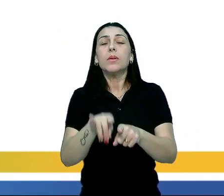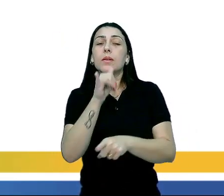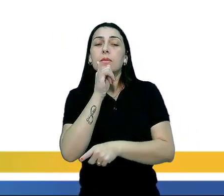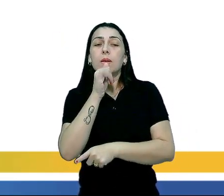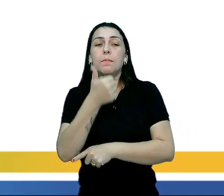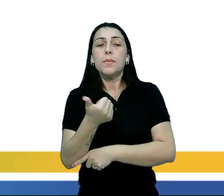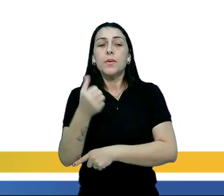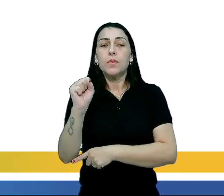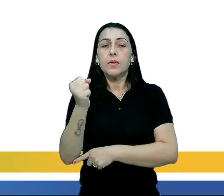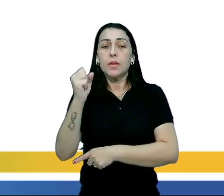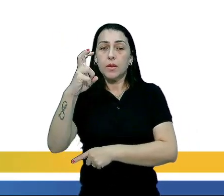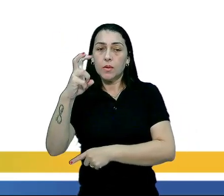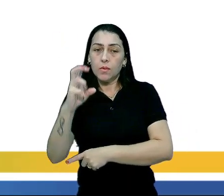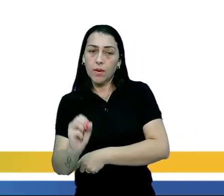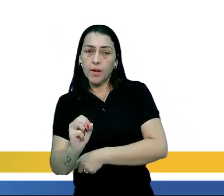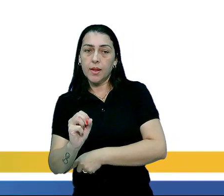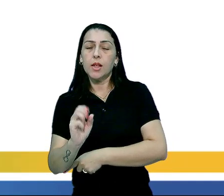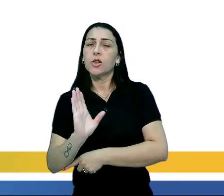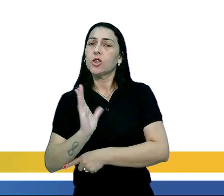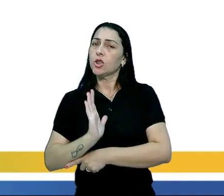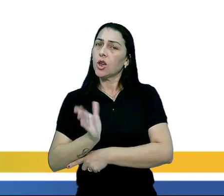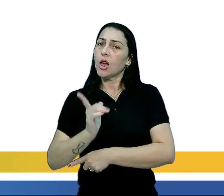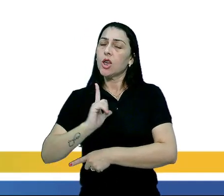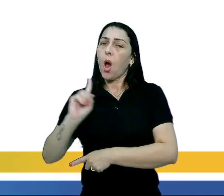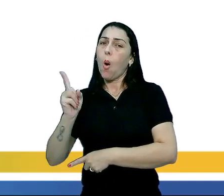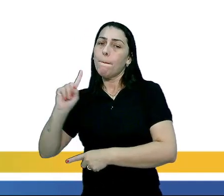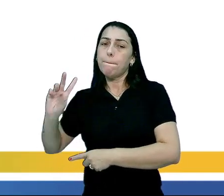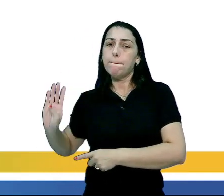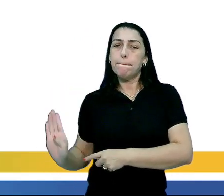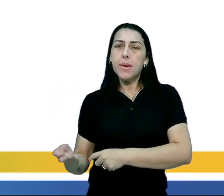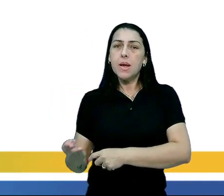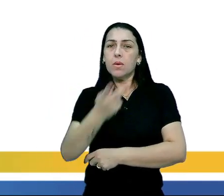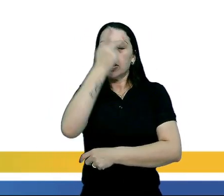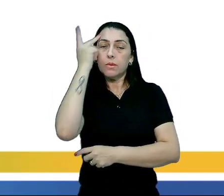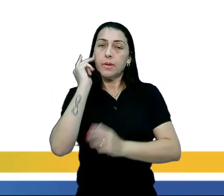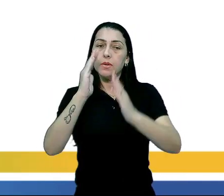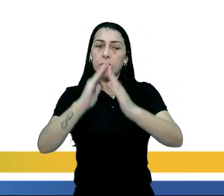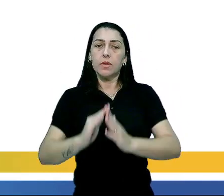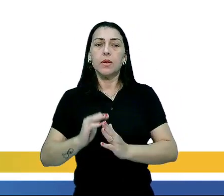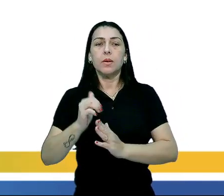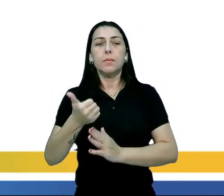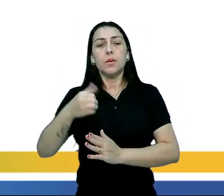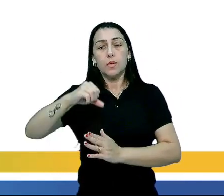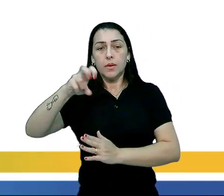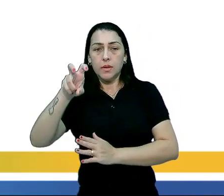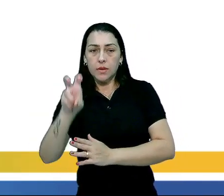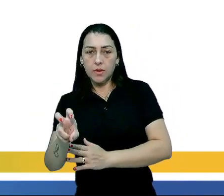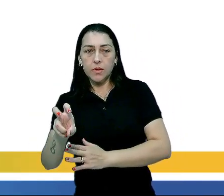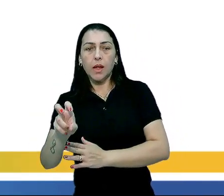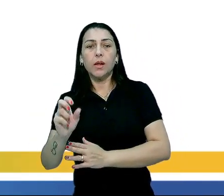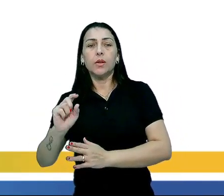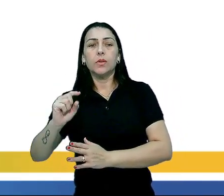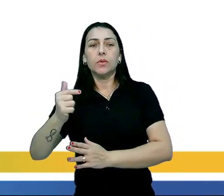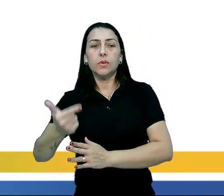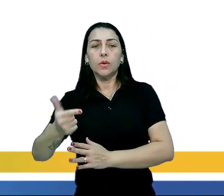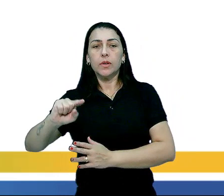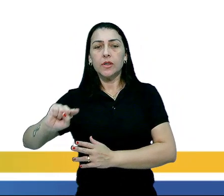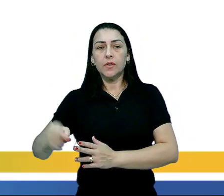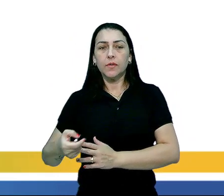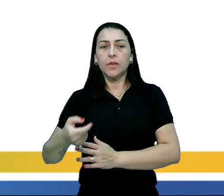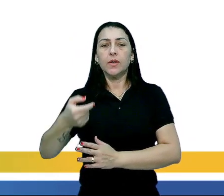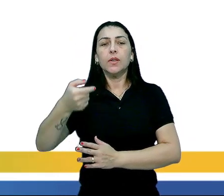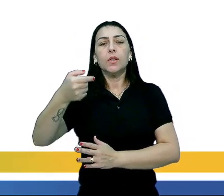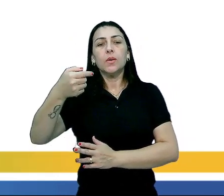exemplo, em 1850, tínhamos já 1 bilhão de habitantes. 1950, 2,4